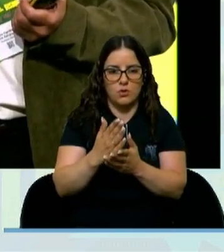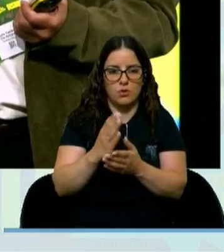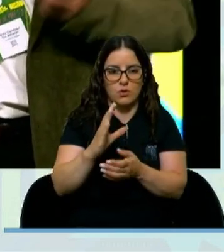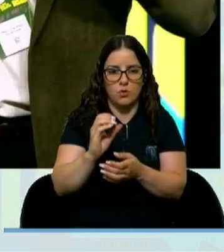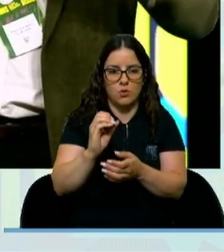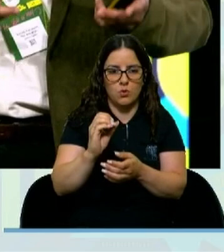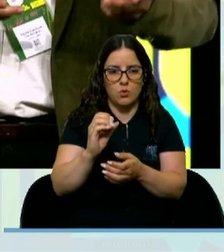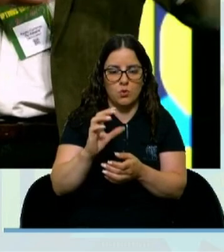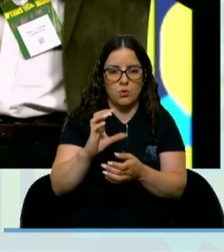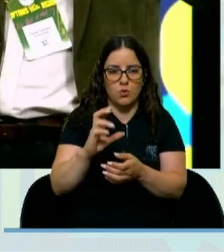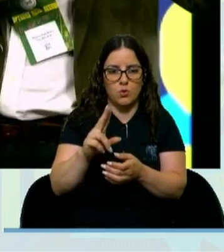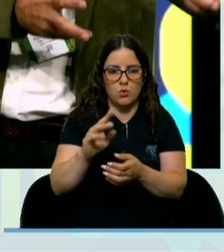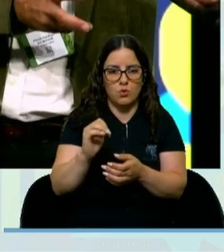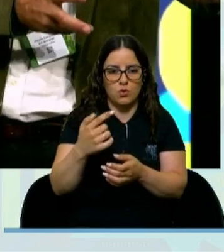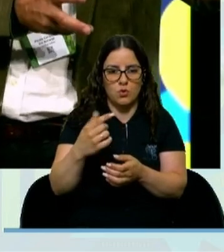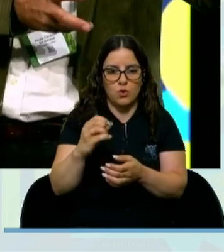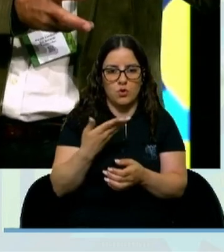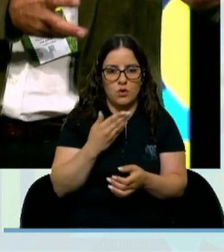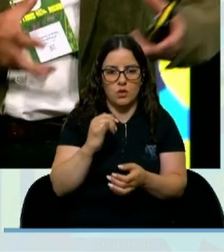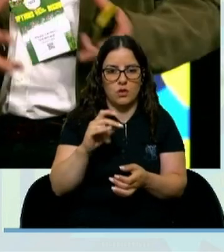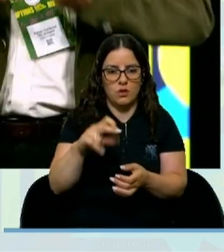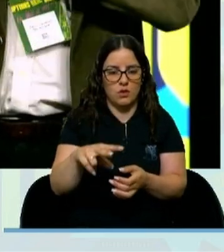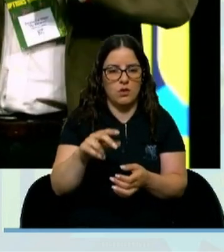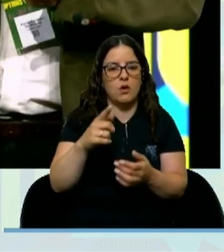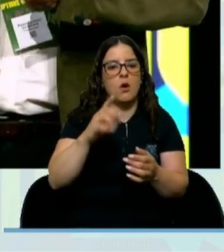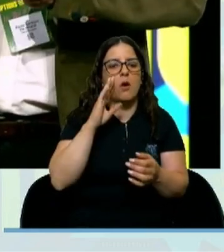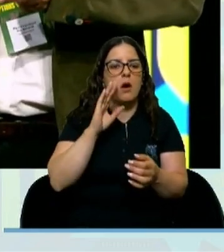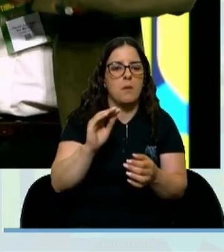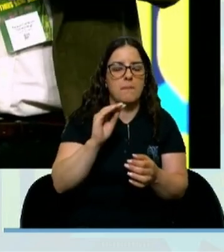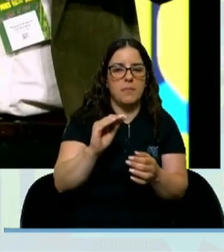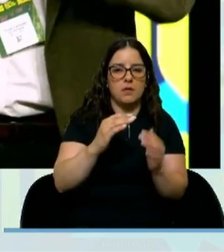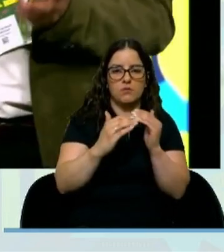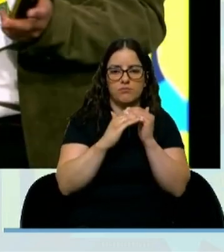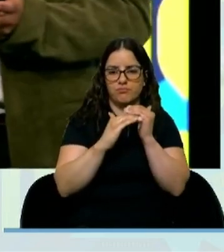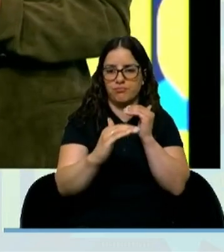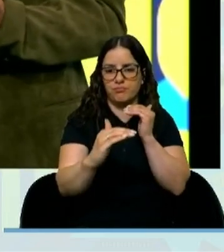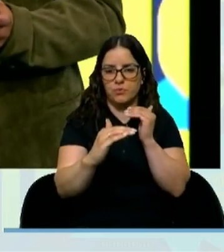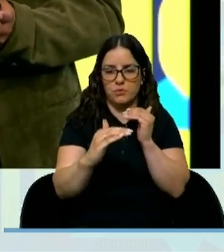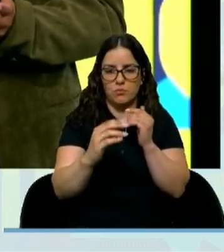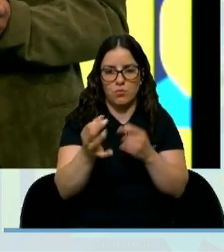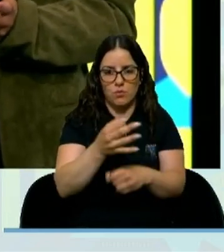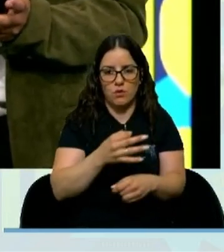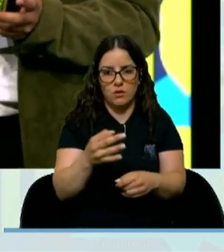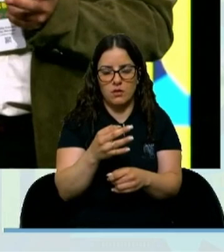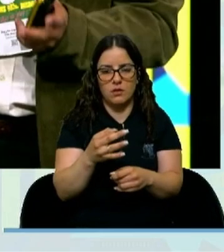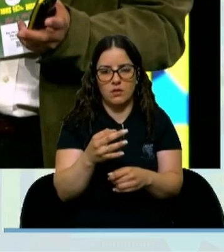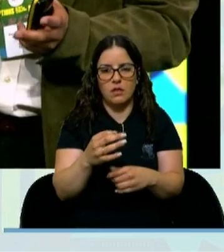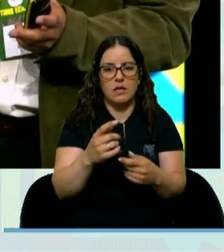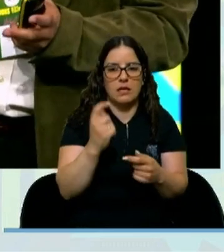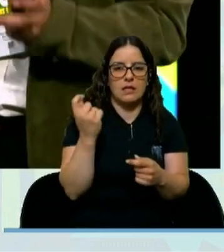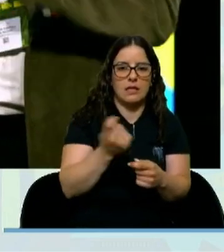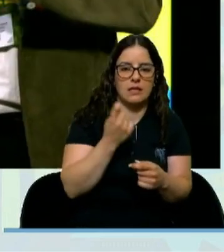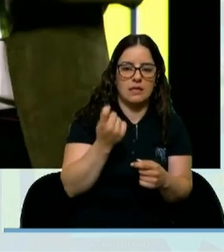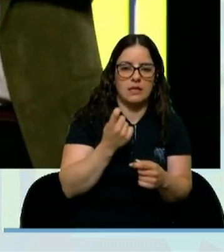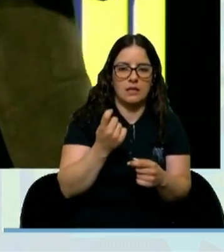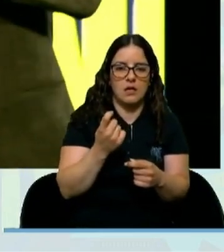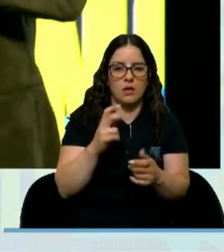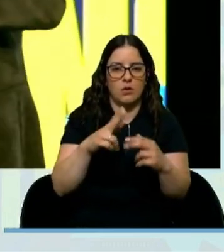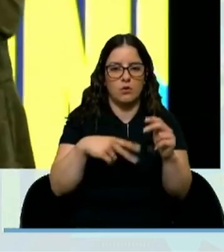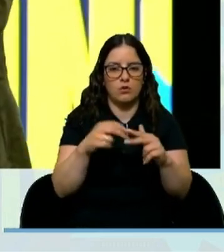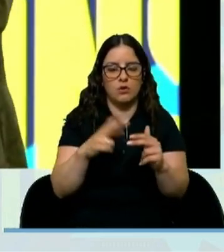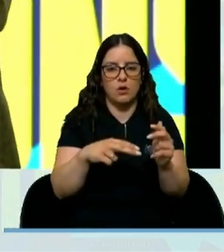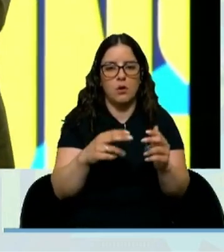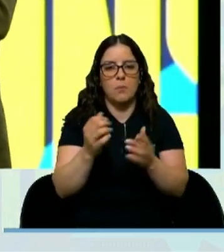Ou seja, os bancos vão ter stablecoins, as entidades que constroem os mercados secundários de ações também